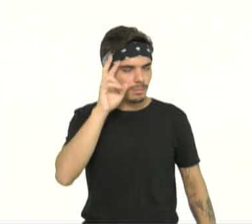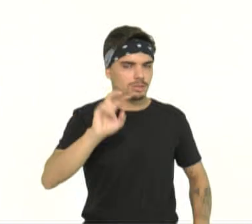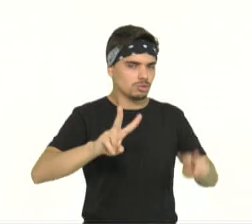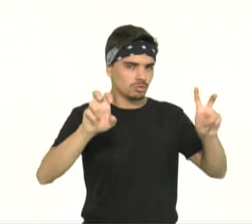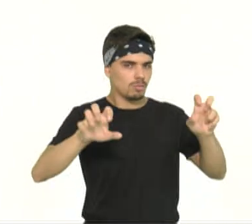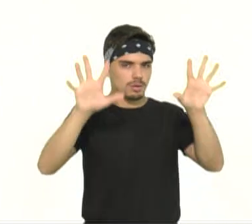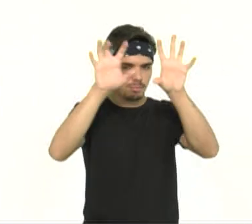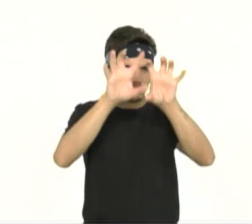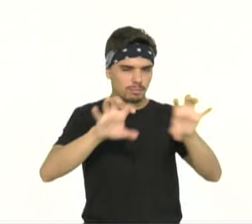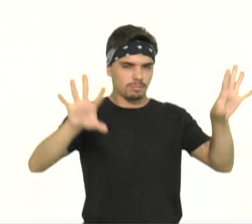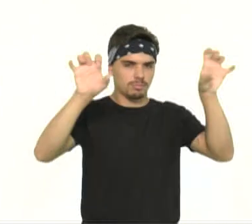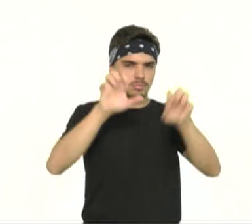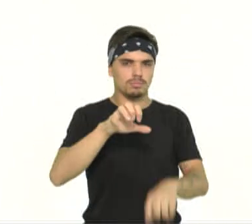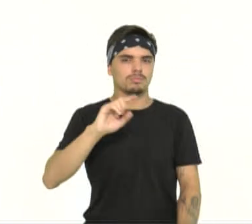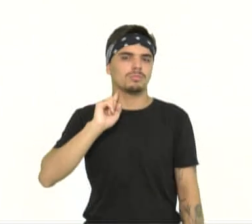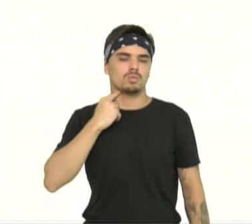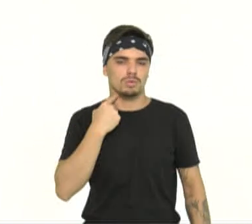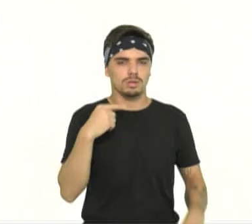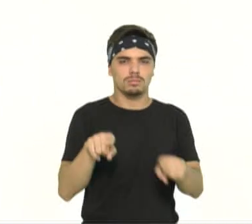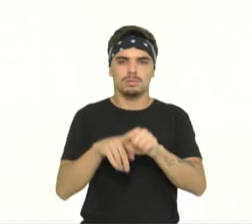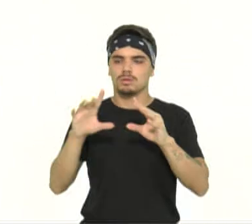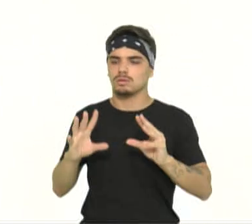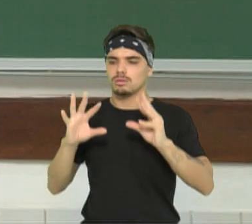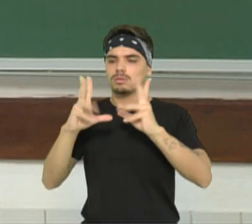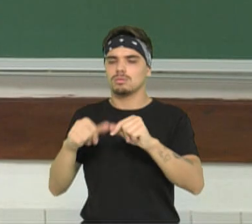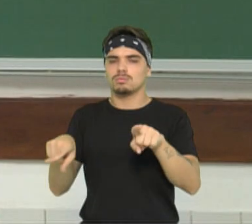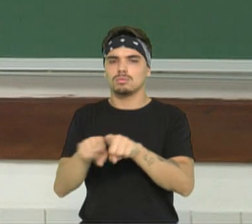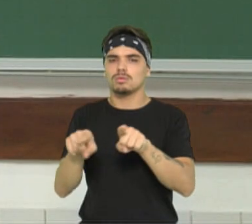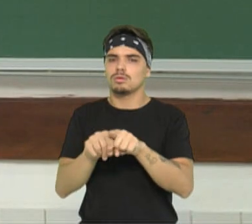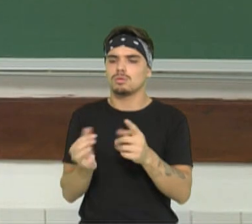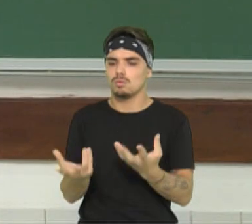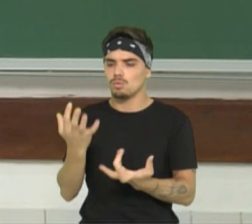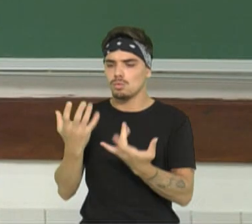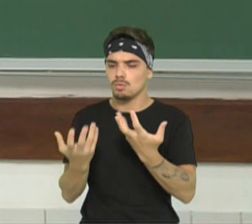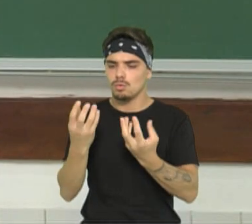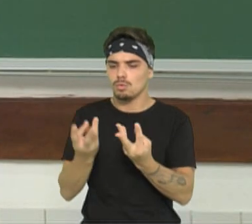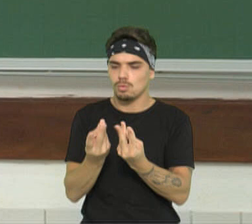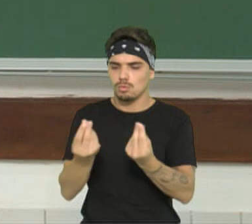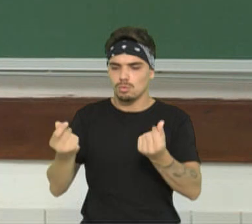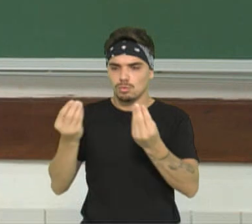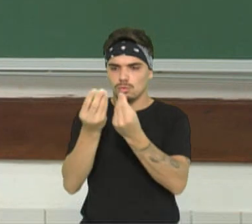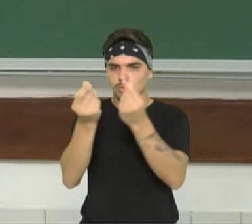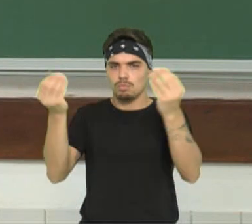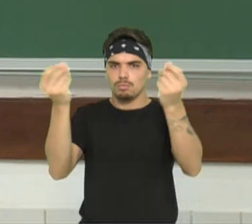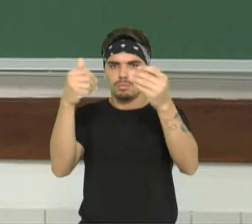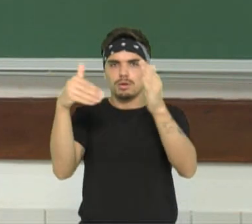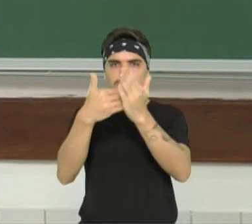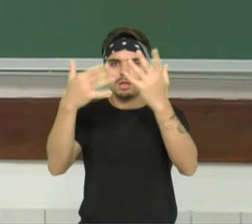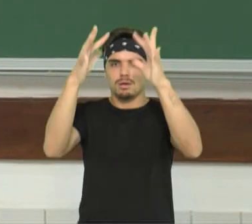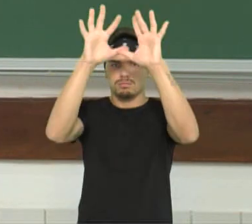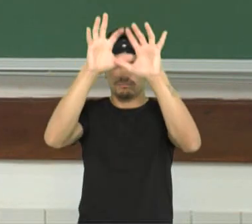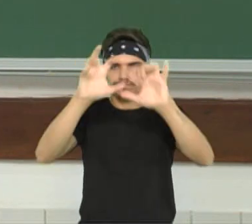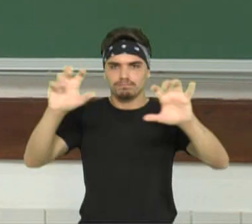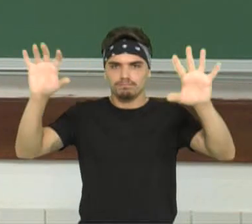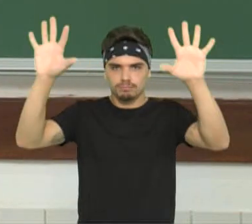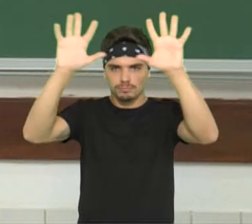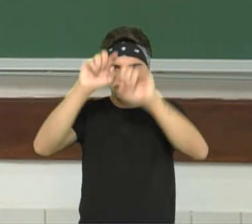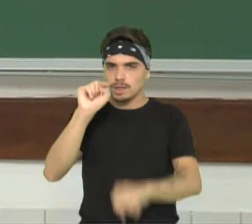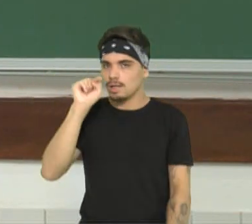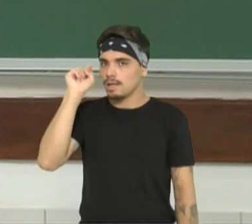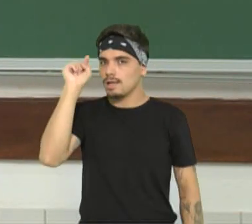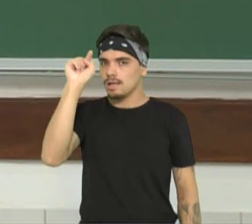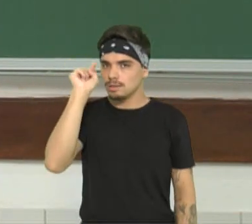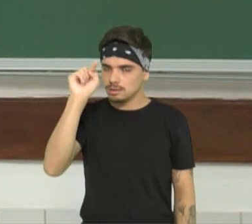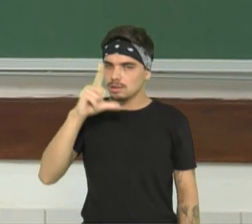né? Ou seja, todos os gases que emitimos aqui na superfície e que vão até a atmosfera, esses